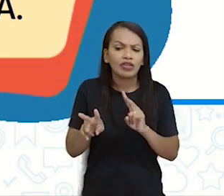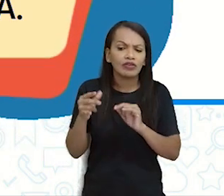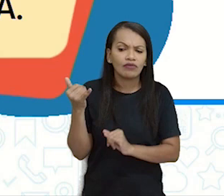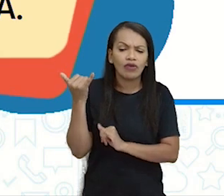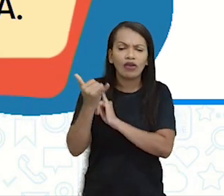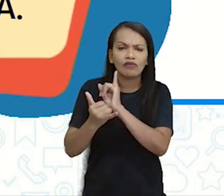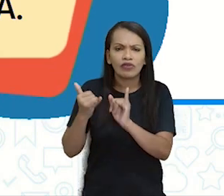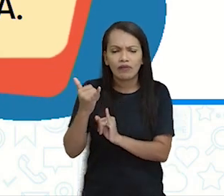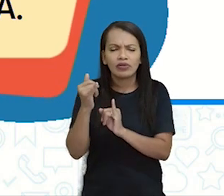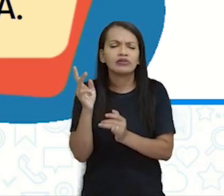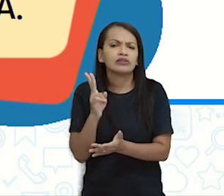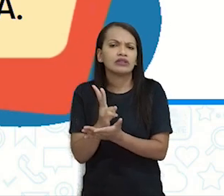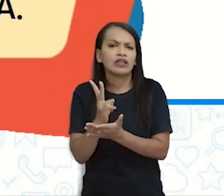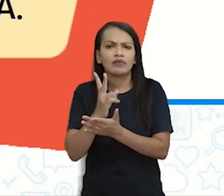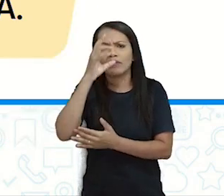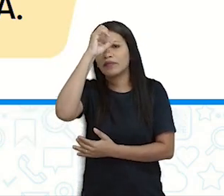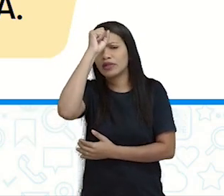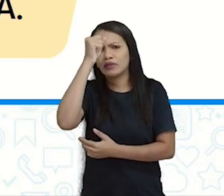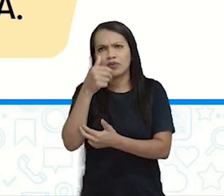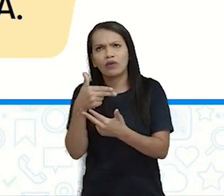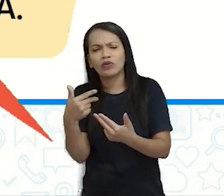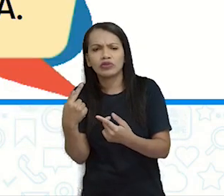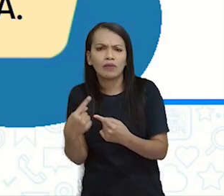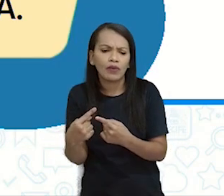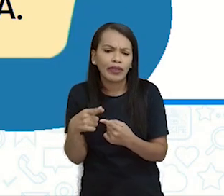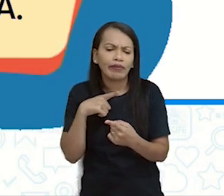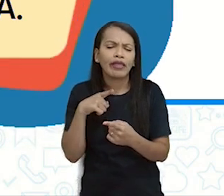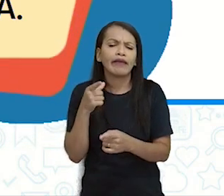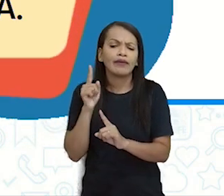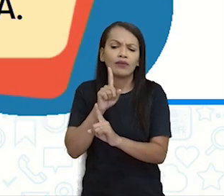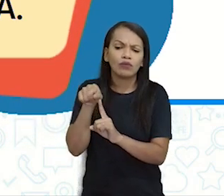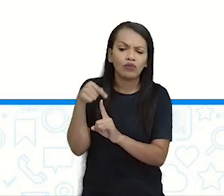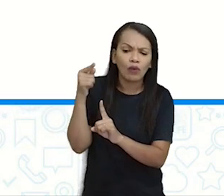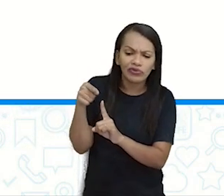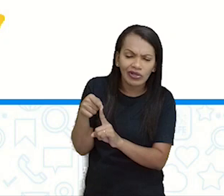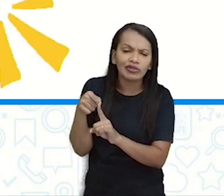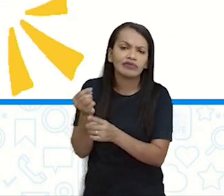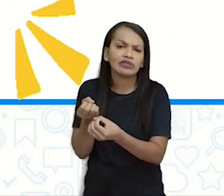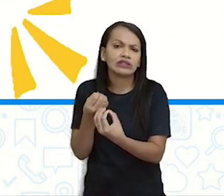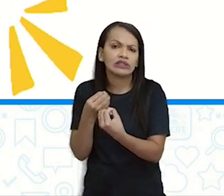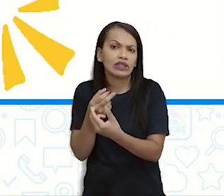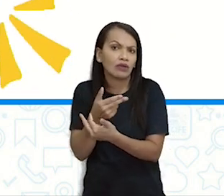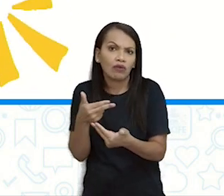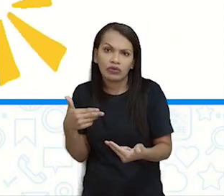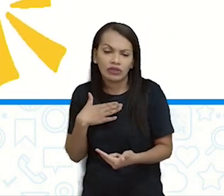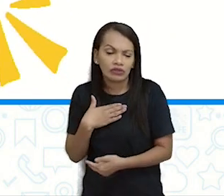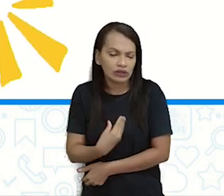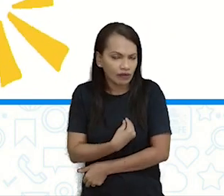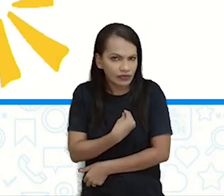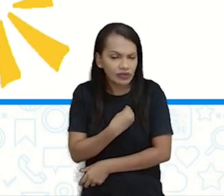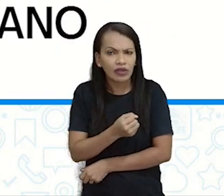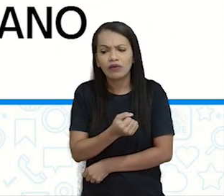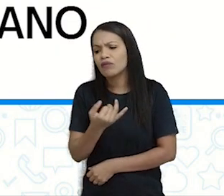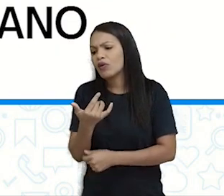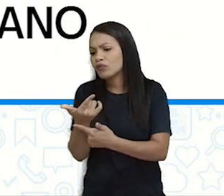fábula, sempre aprendemos alguma coisa. Por quê? Porque ela traz ensinamentos para a nossa vida. Quais são